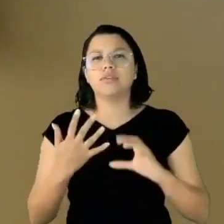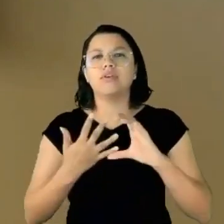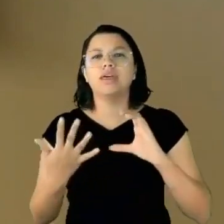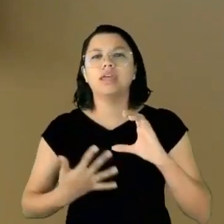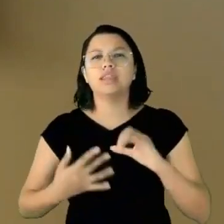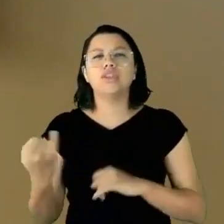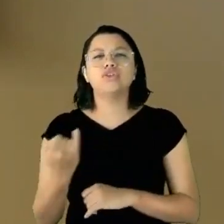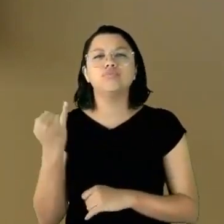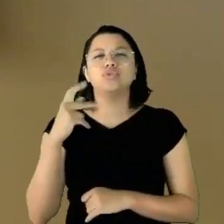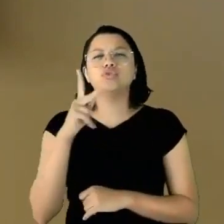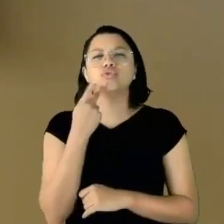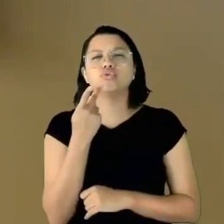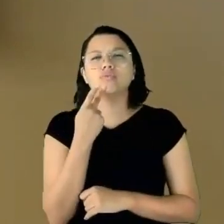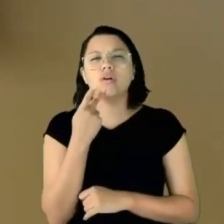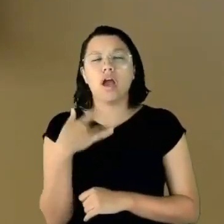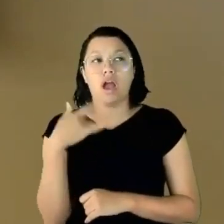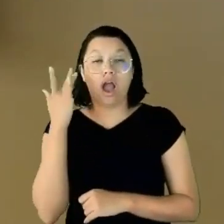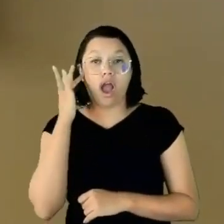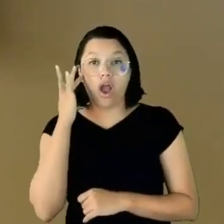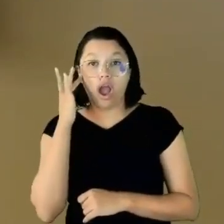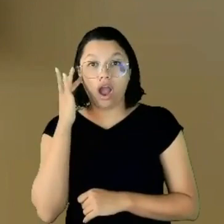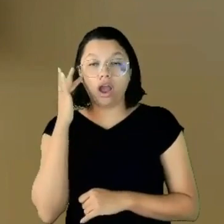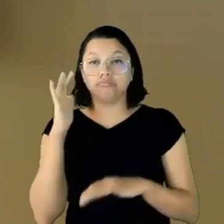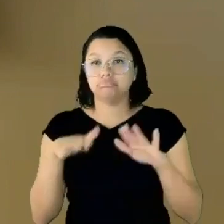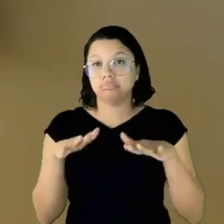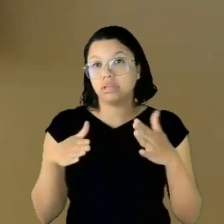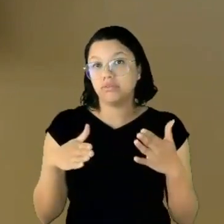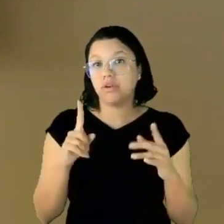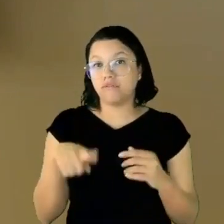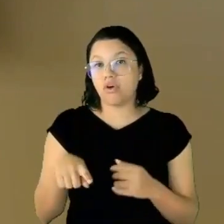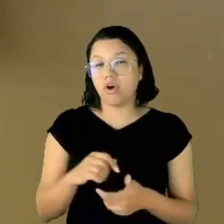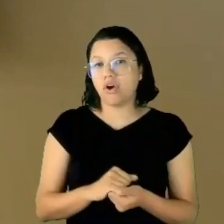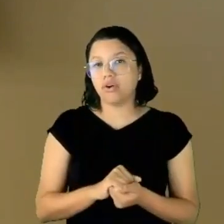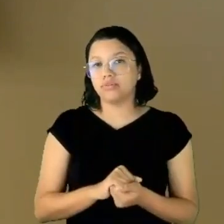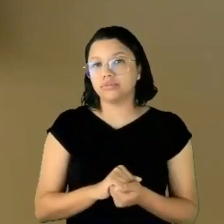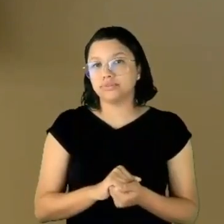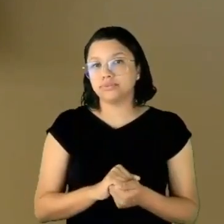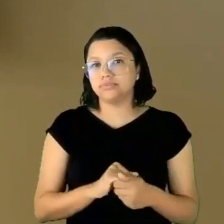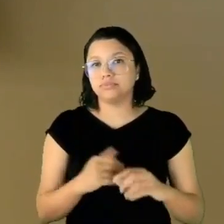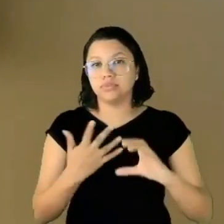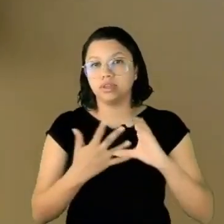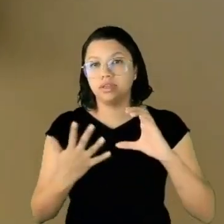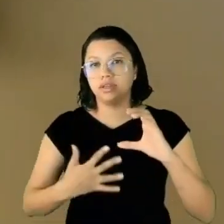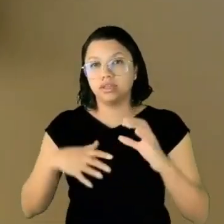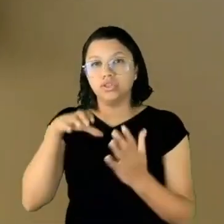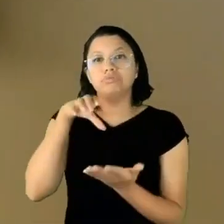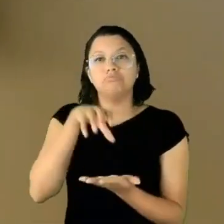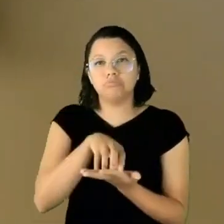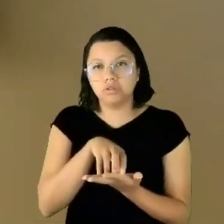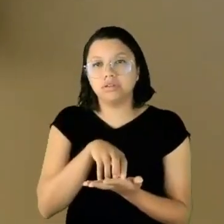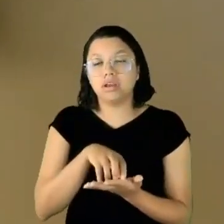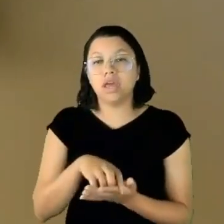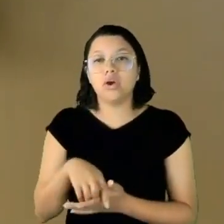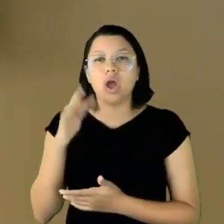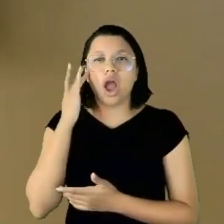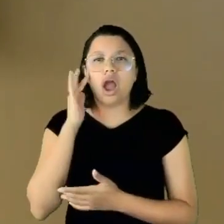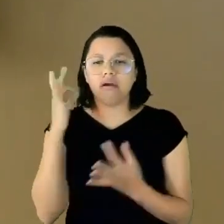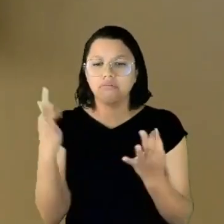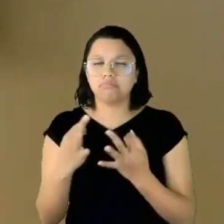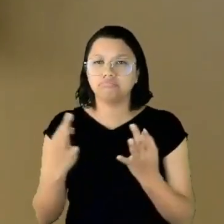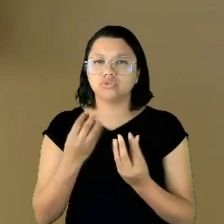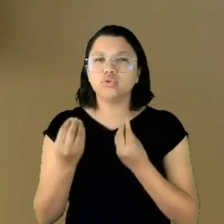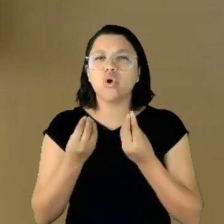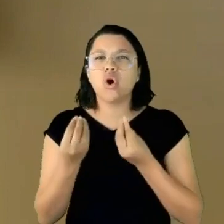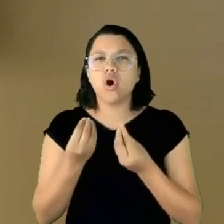aspecto muito importante da sua fala que eu acho que talvez fosse até o aspecto central eu acho que é